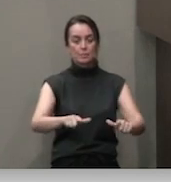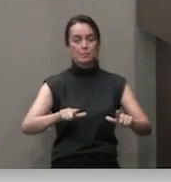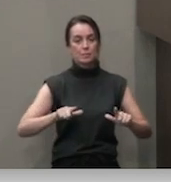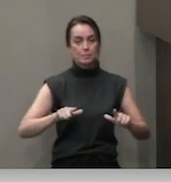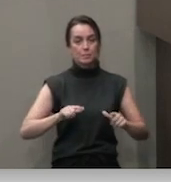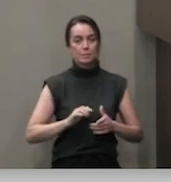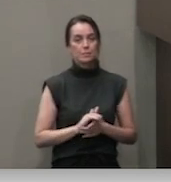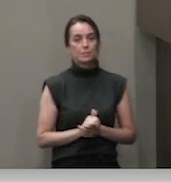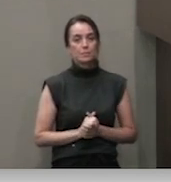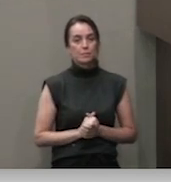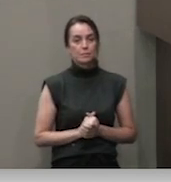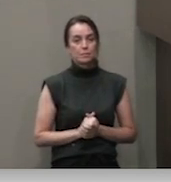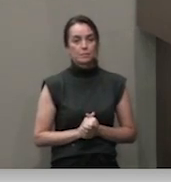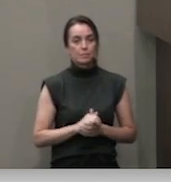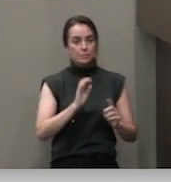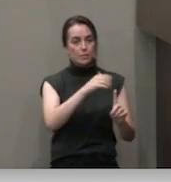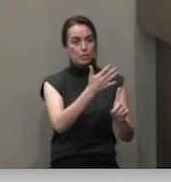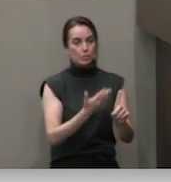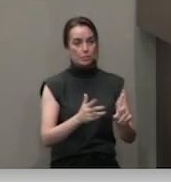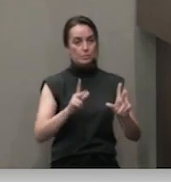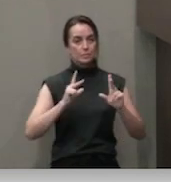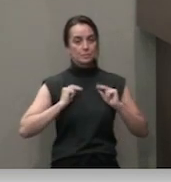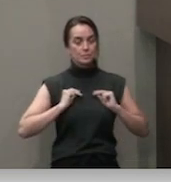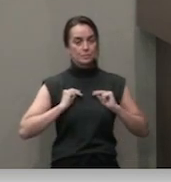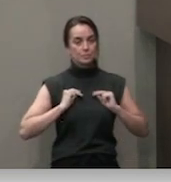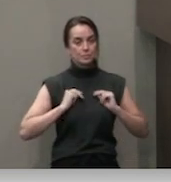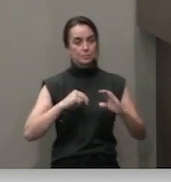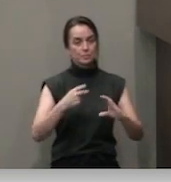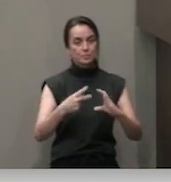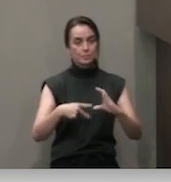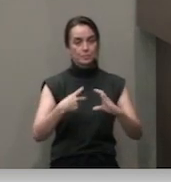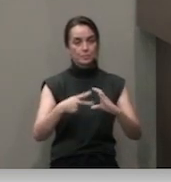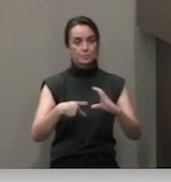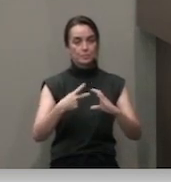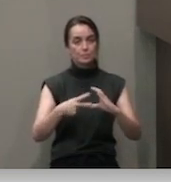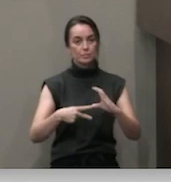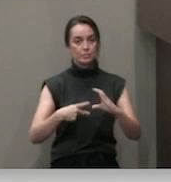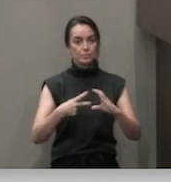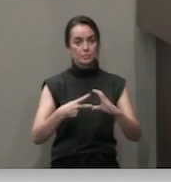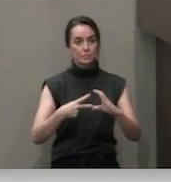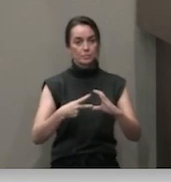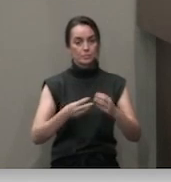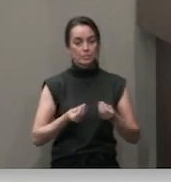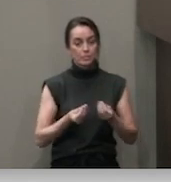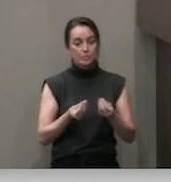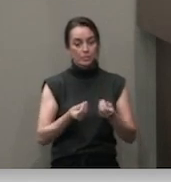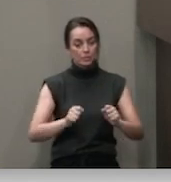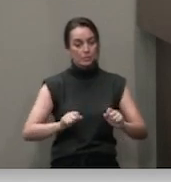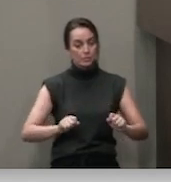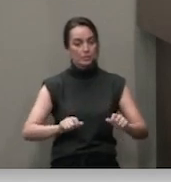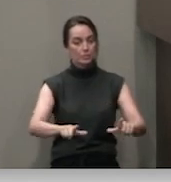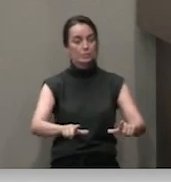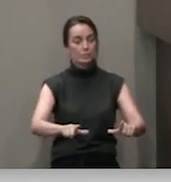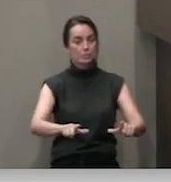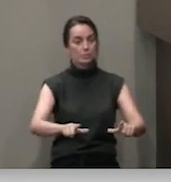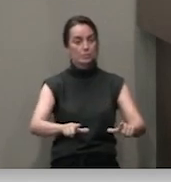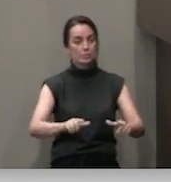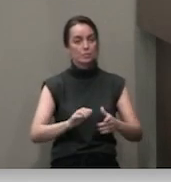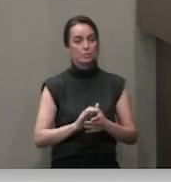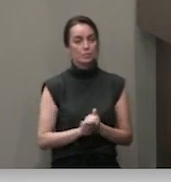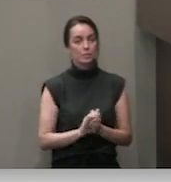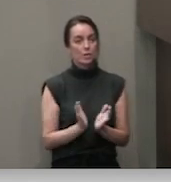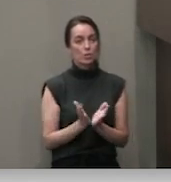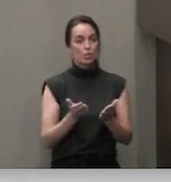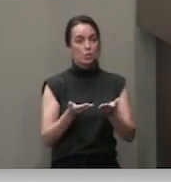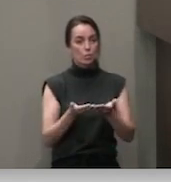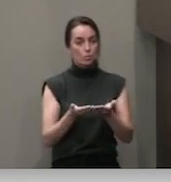do comitê honra ao mérito a Câmara Municipal de passu fundo concede o presente certificado ao